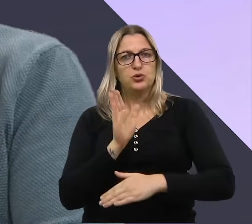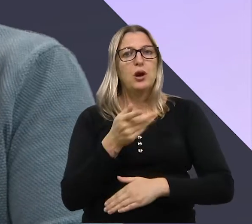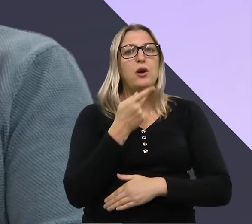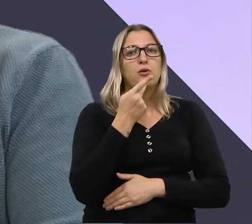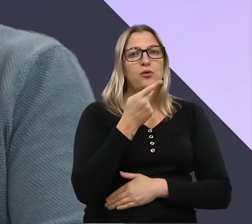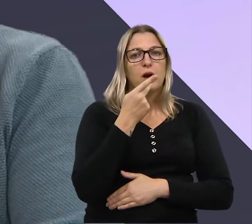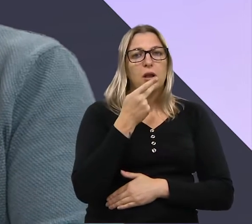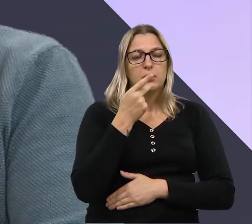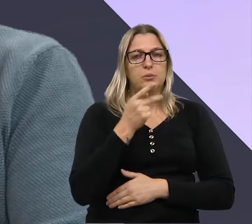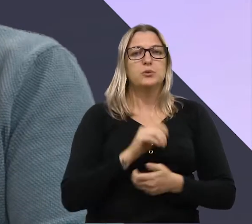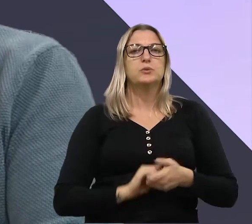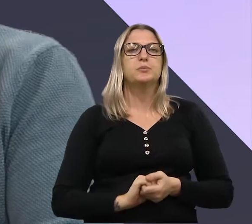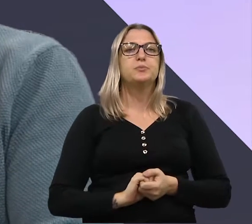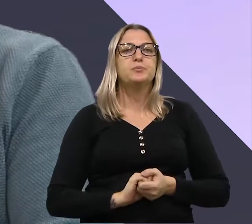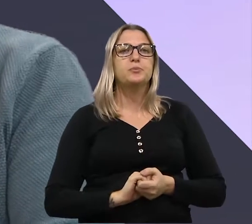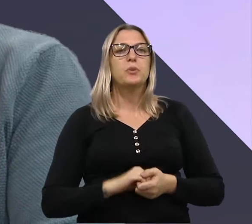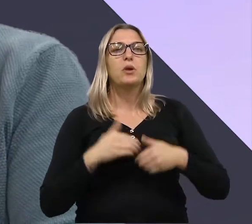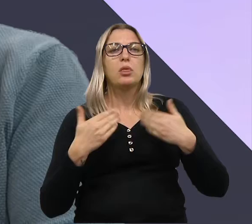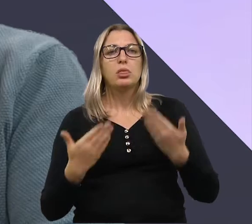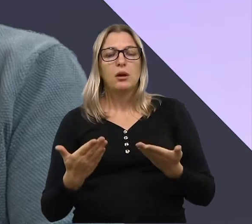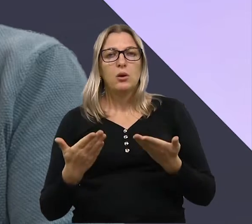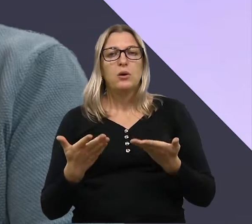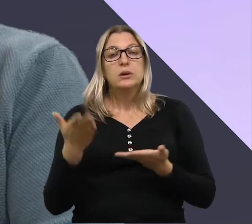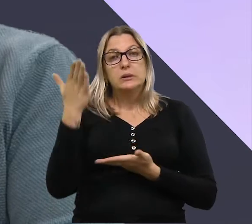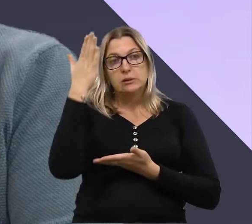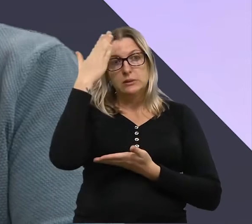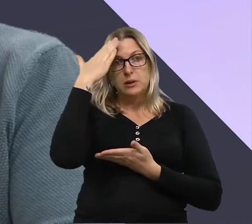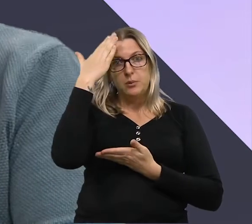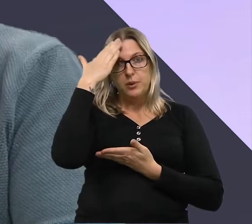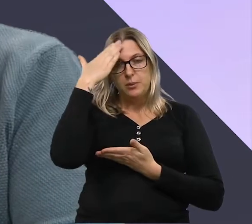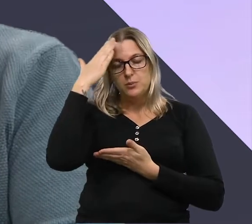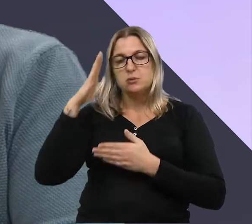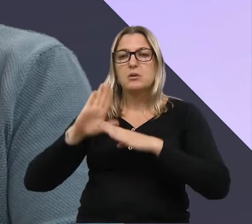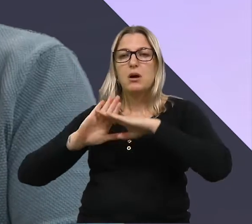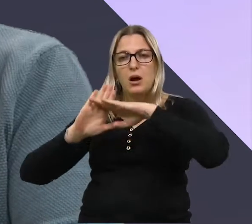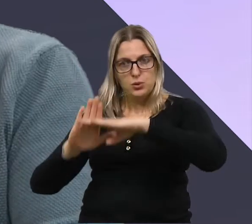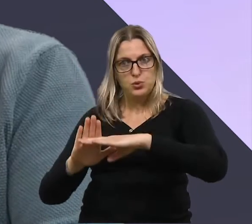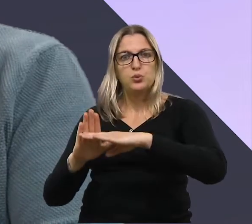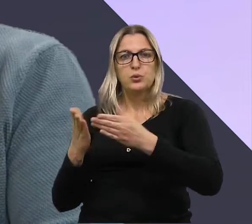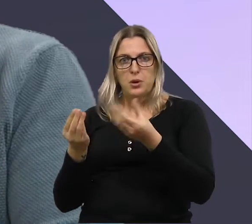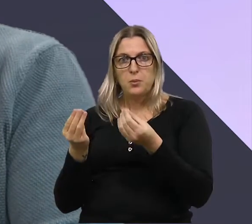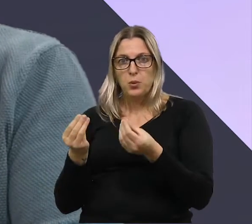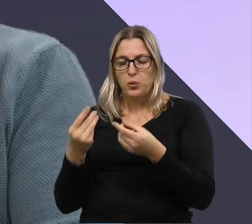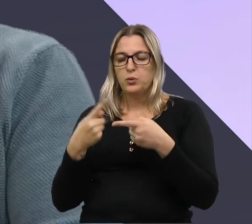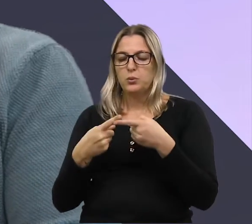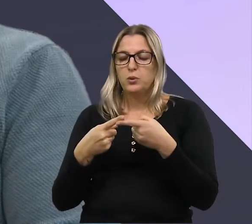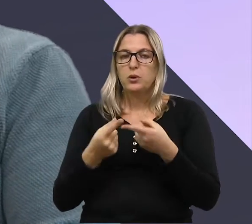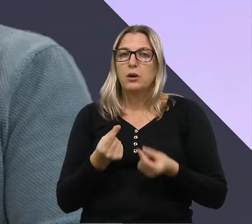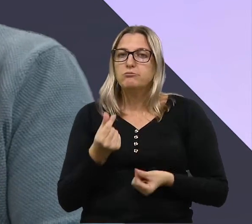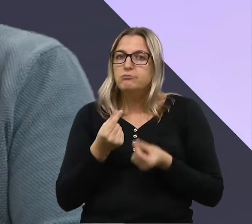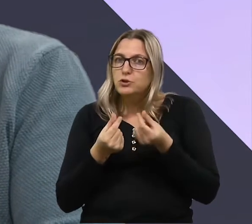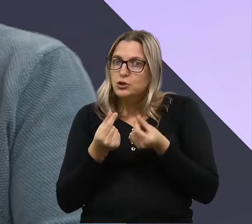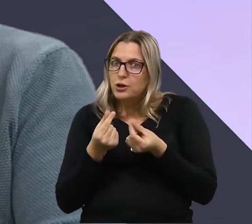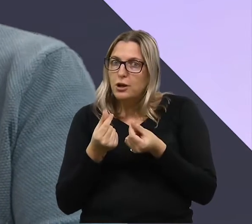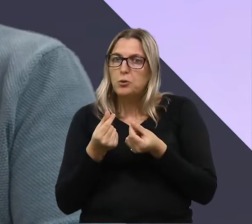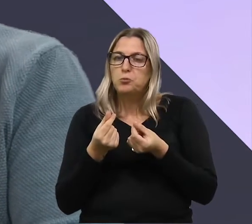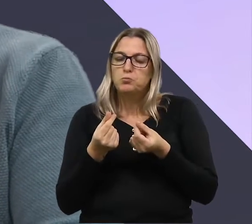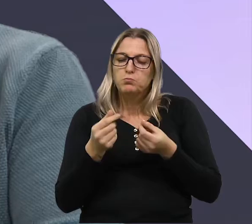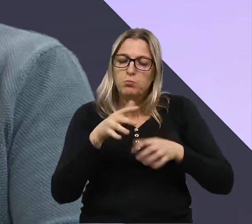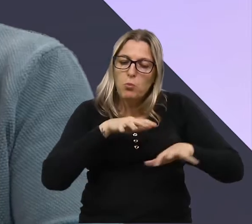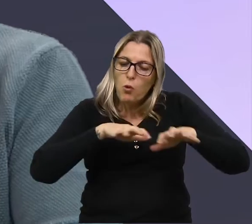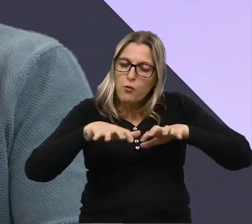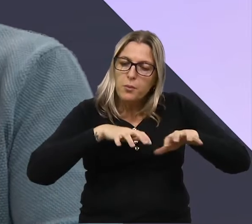que a gente já citou dentro das suas categorias né então isso a gente sabe que tem um benefício muito grande esse dinheiro vai circular no